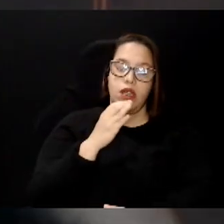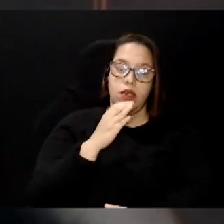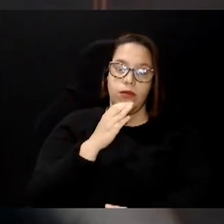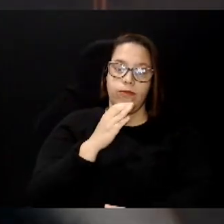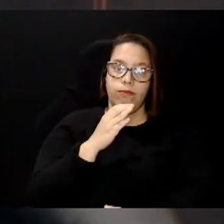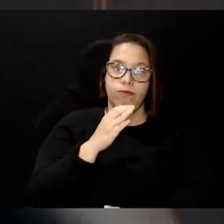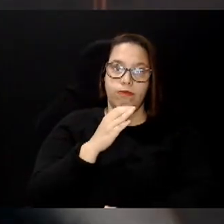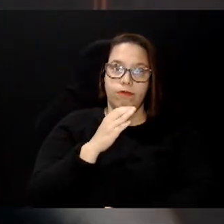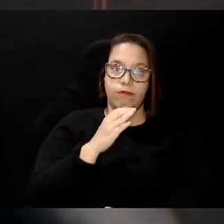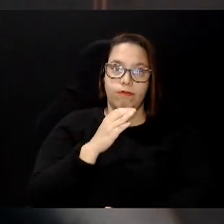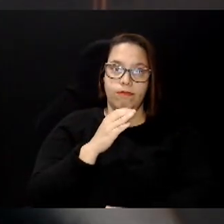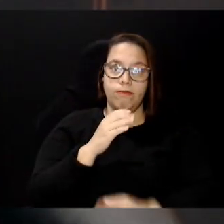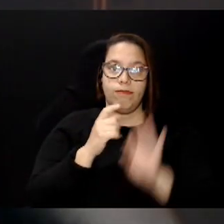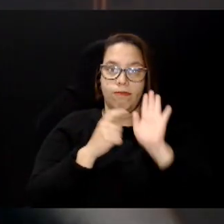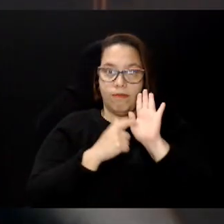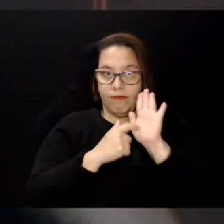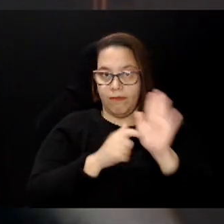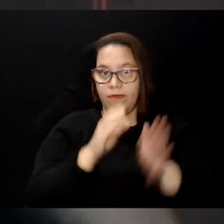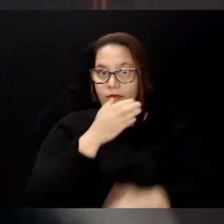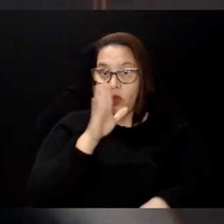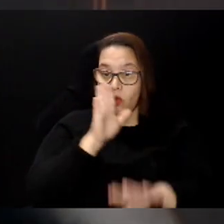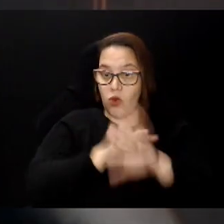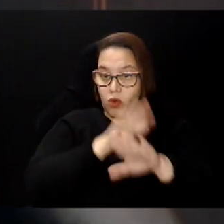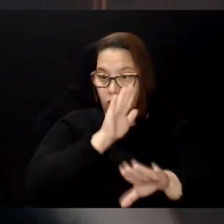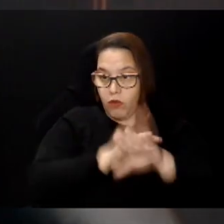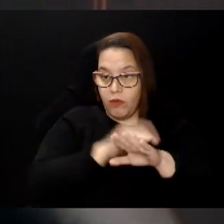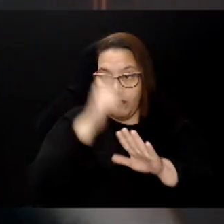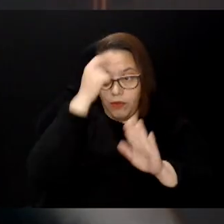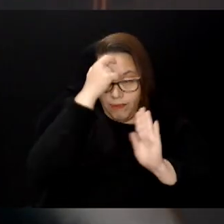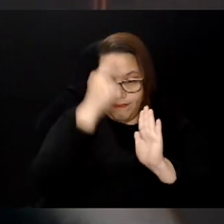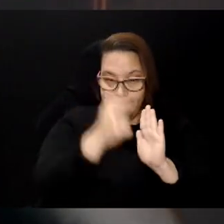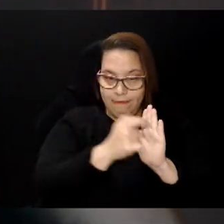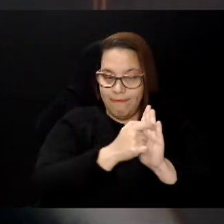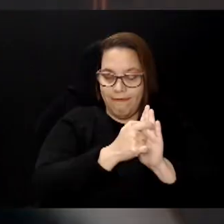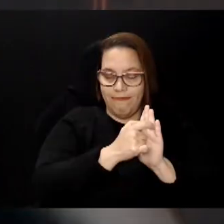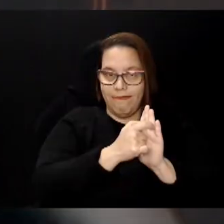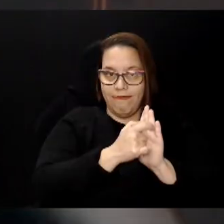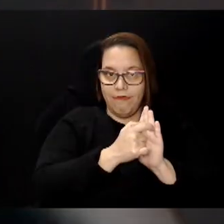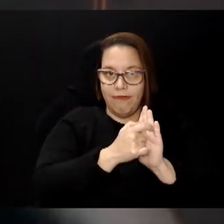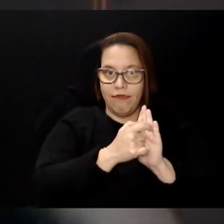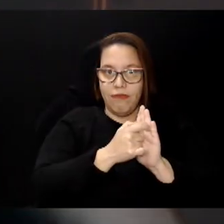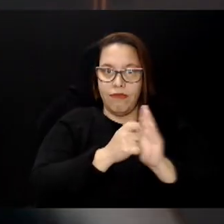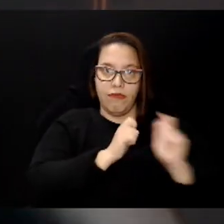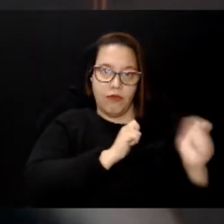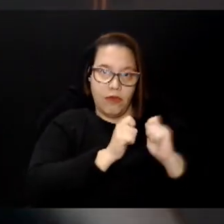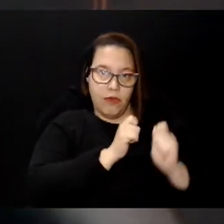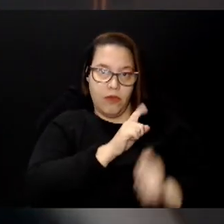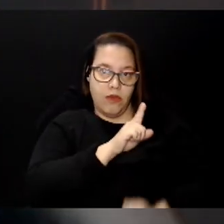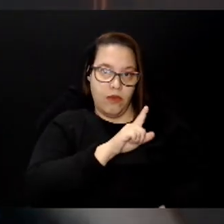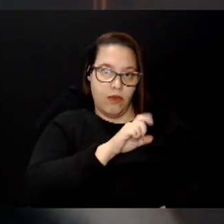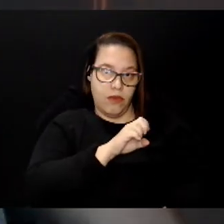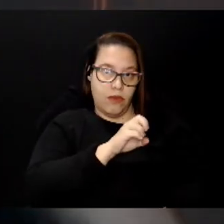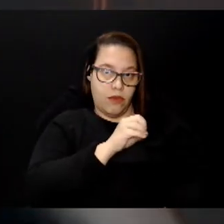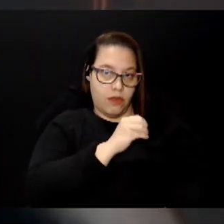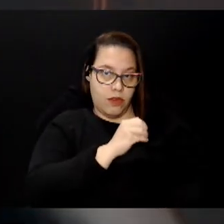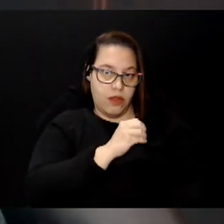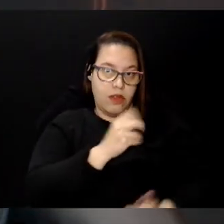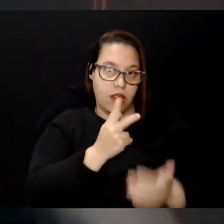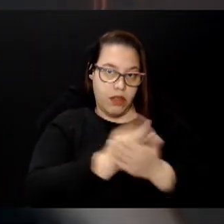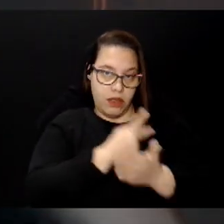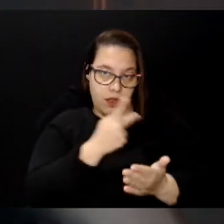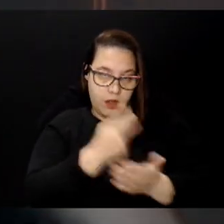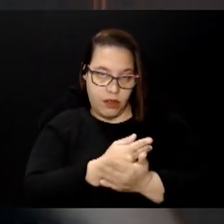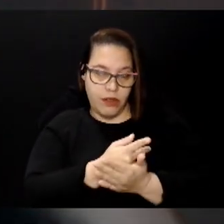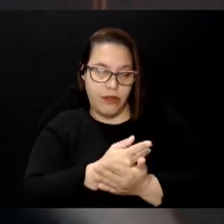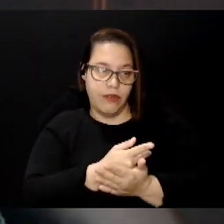ciência por trás de uma inteligência artificial, e me corrija, o Léo, é para que a